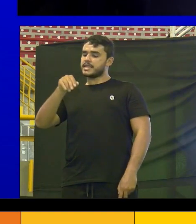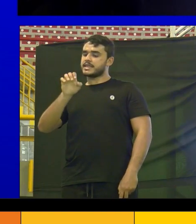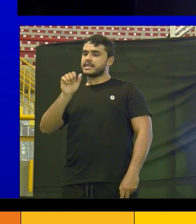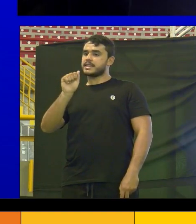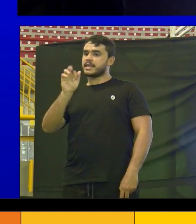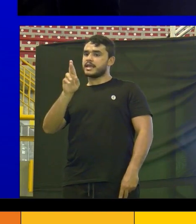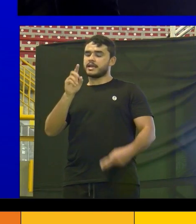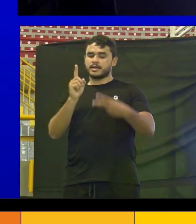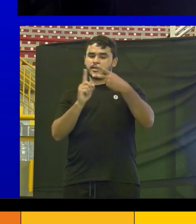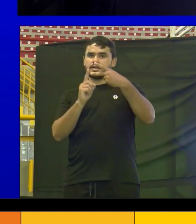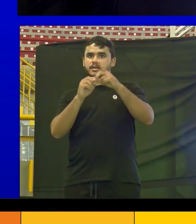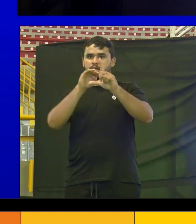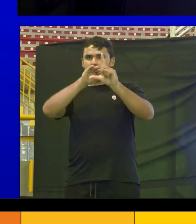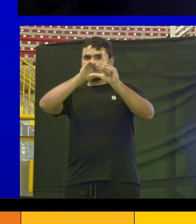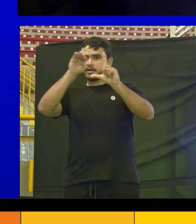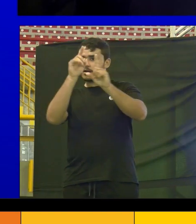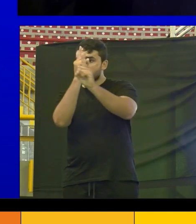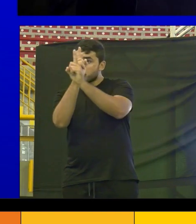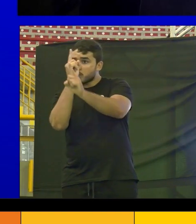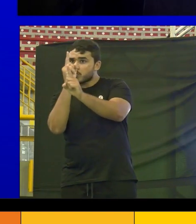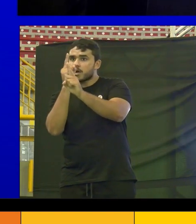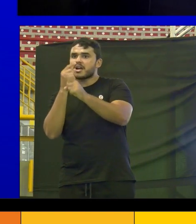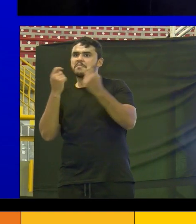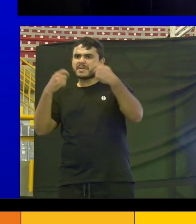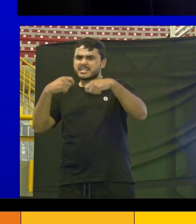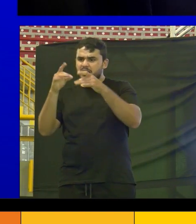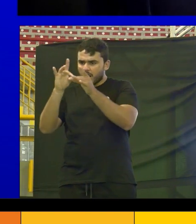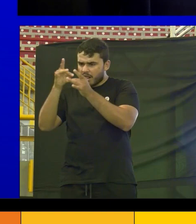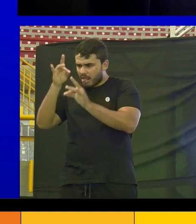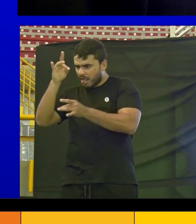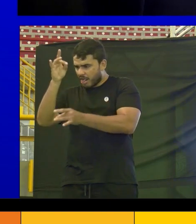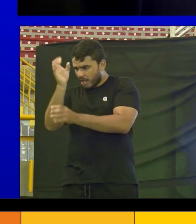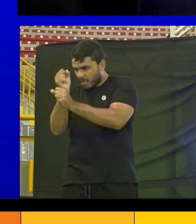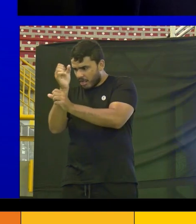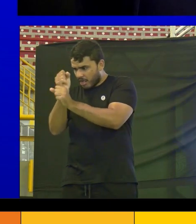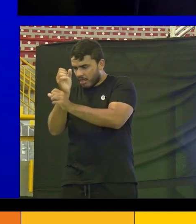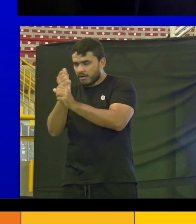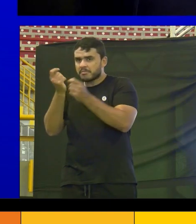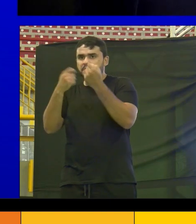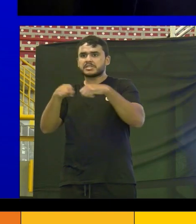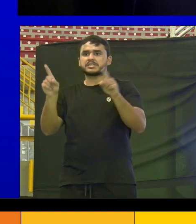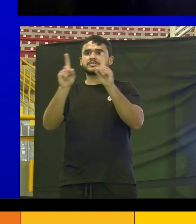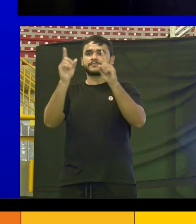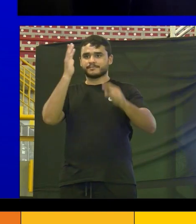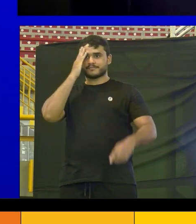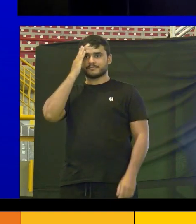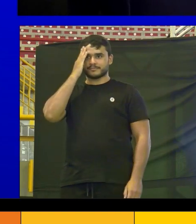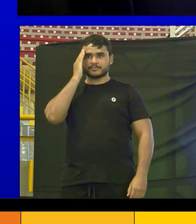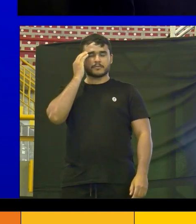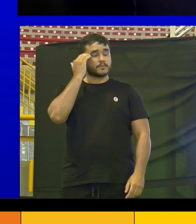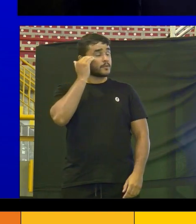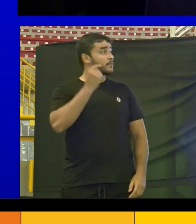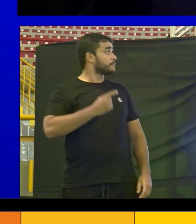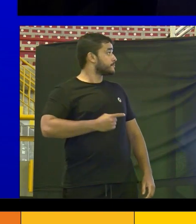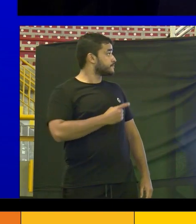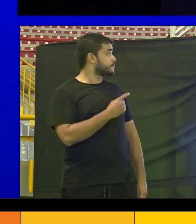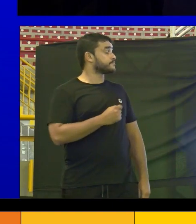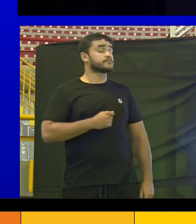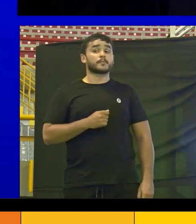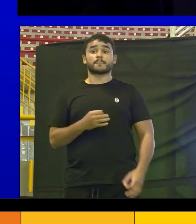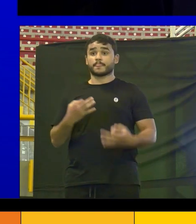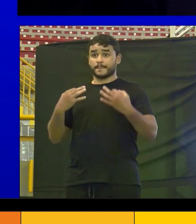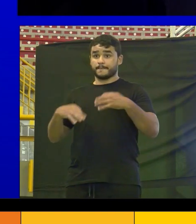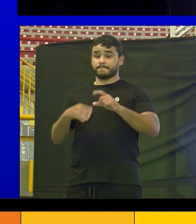não entendi. Vamos lá de novo. Ó, o coeficiente linear significa o ponto